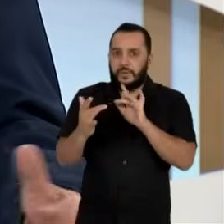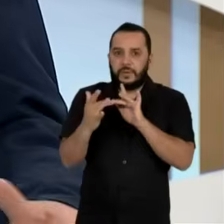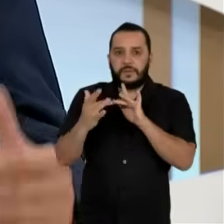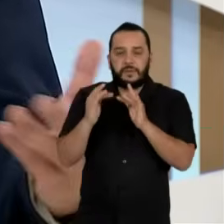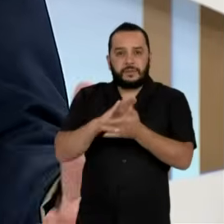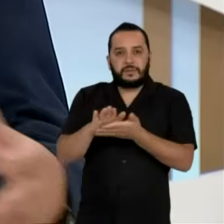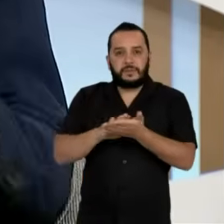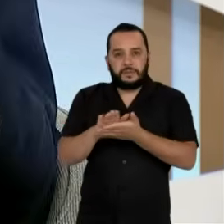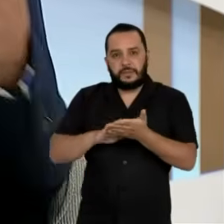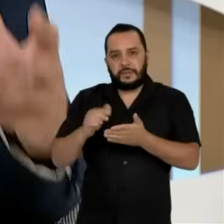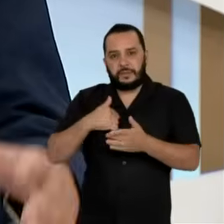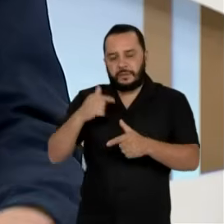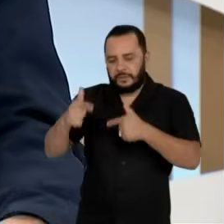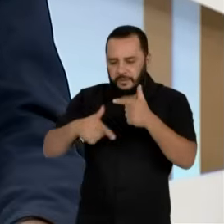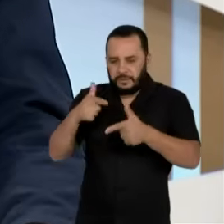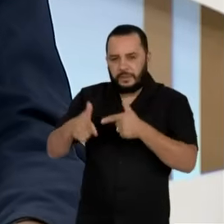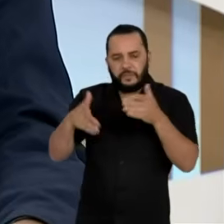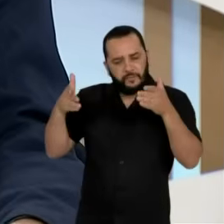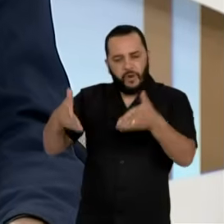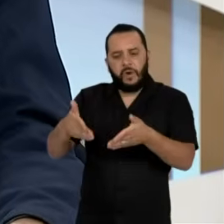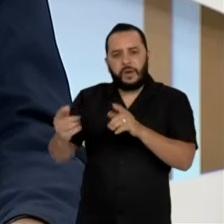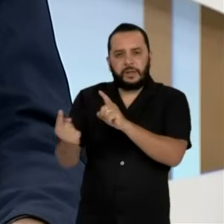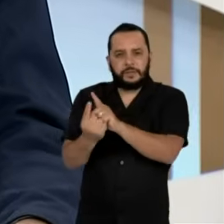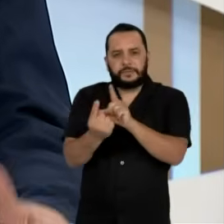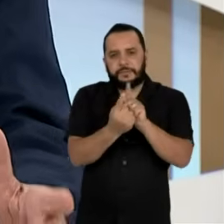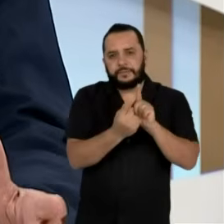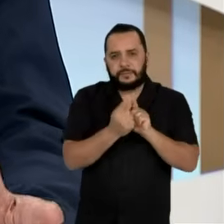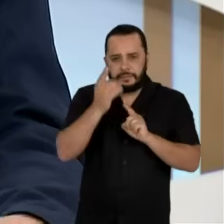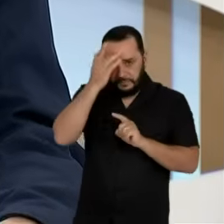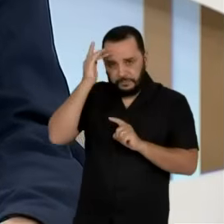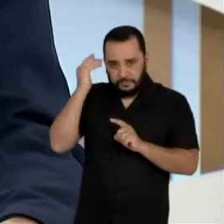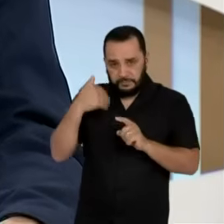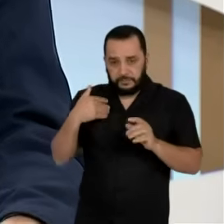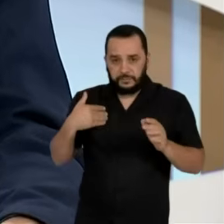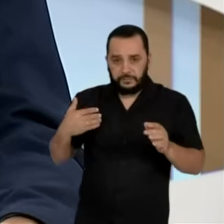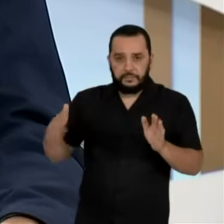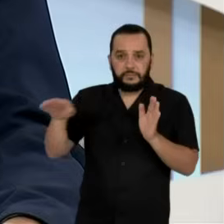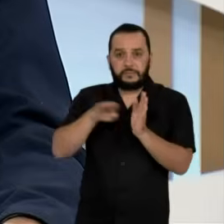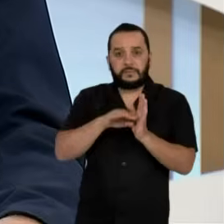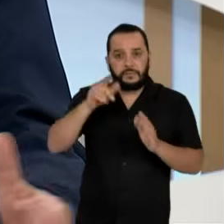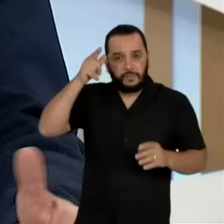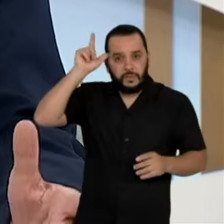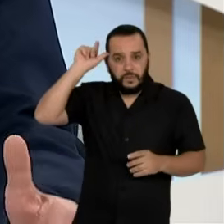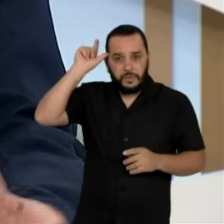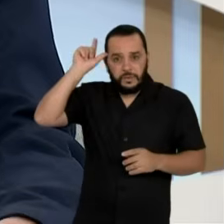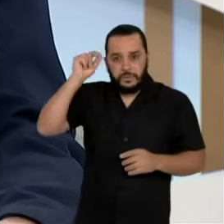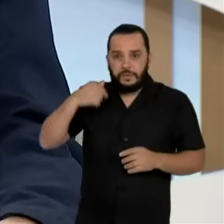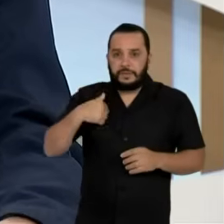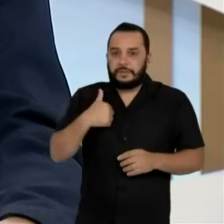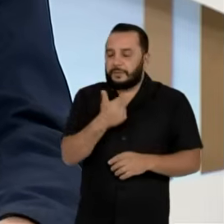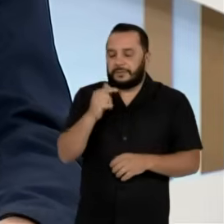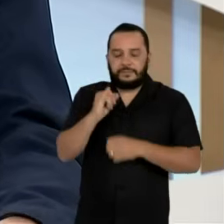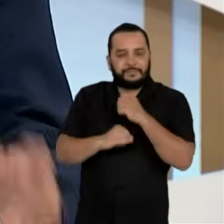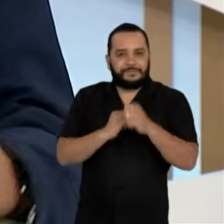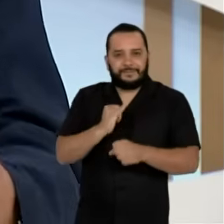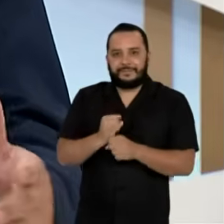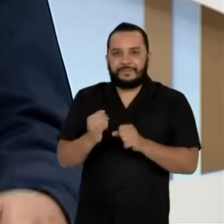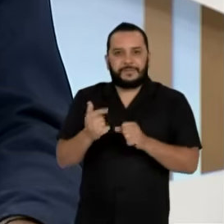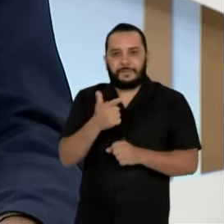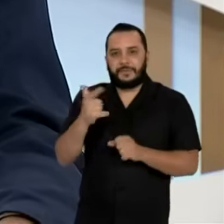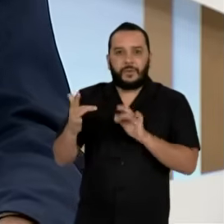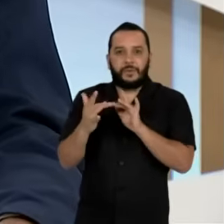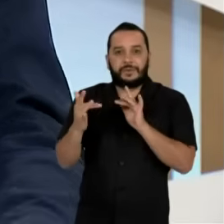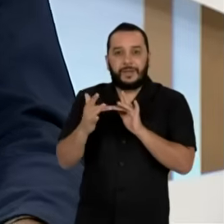estava lá trabalhando, fazendo atendimento com essas outras pessoas. Cheguei ontem, né? E não tinha internet, não tinha contato. Soube que ia vir para